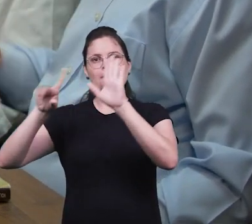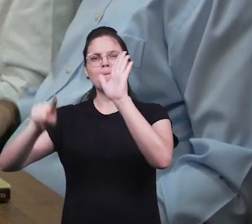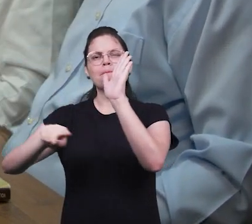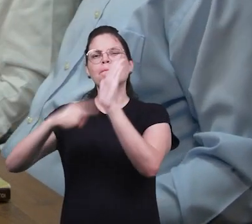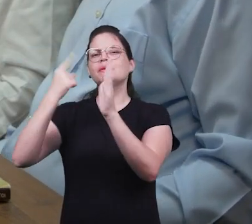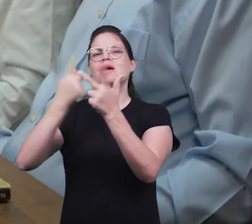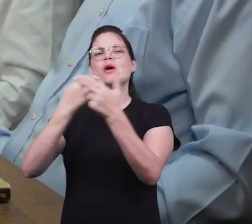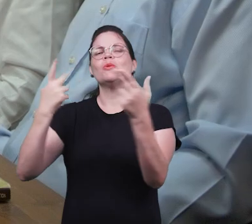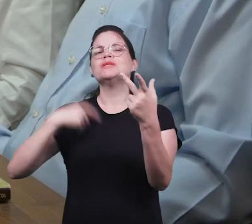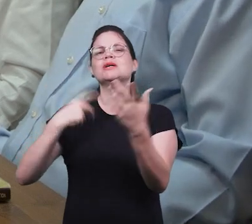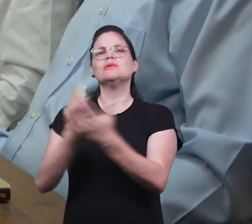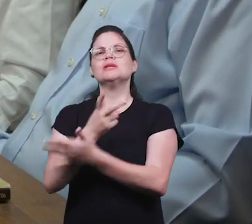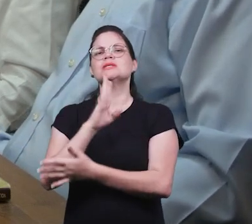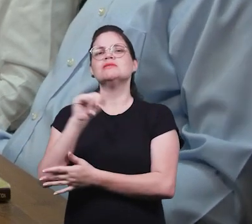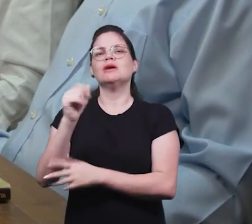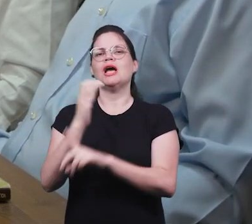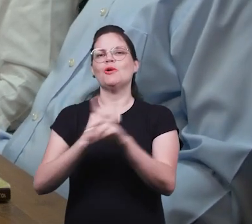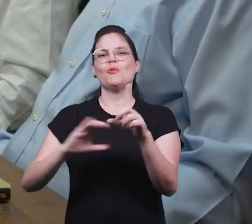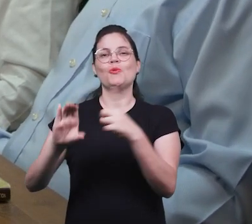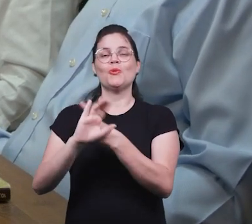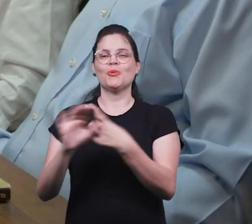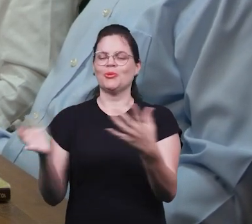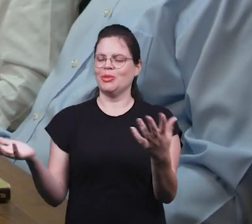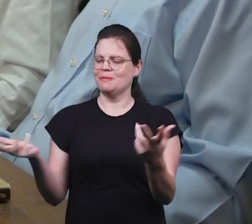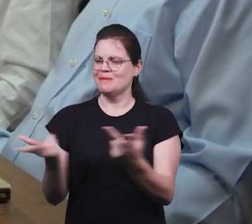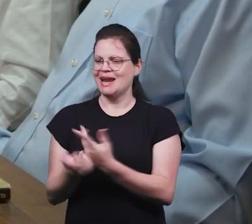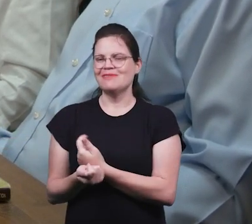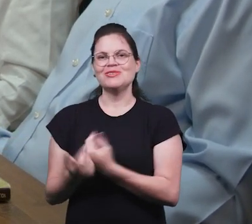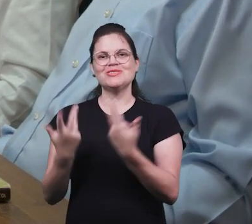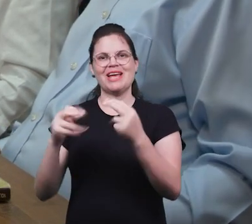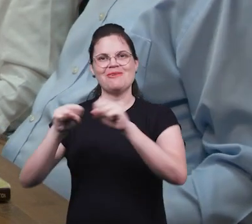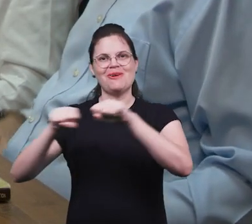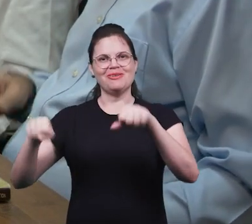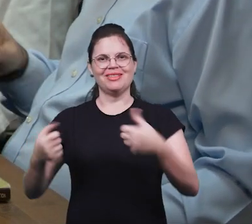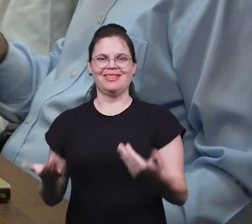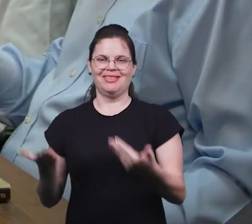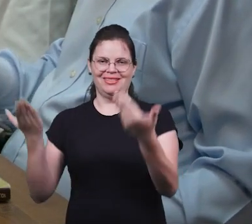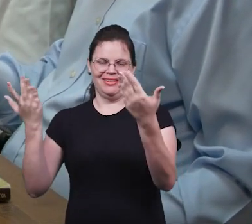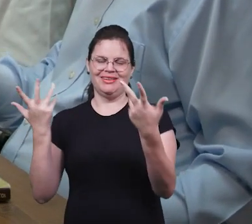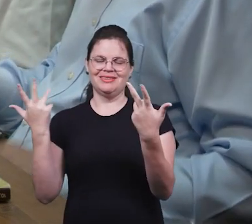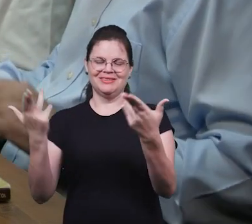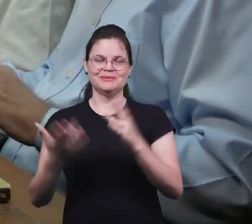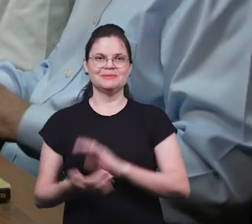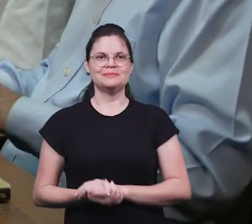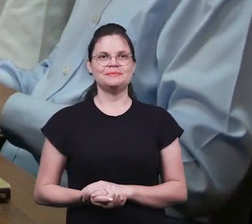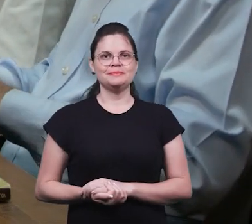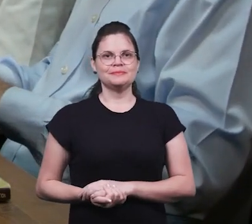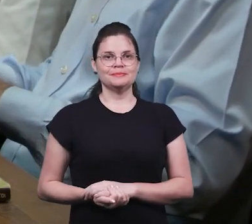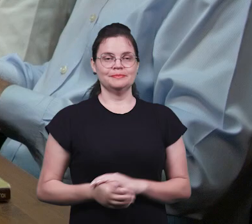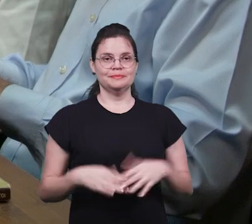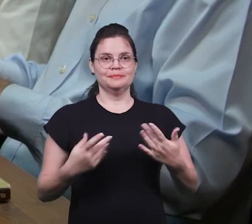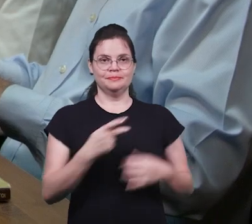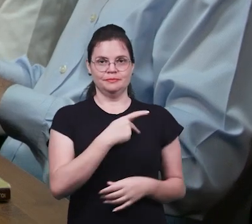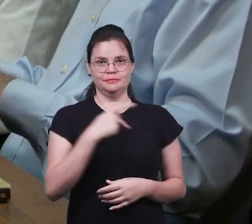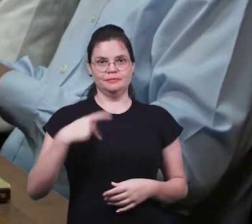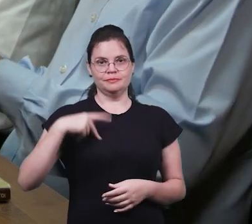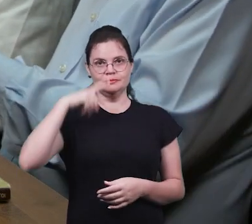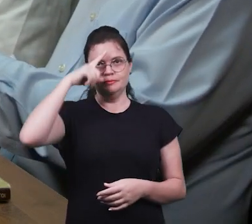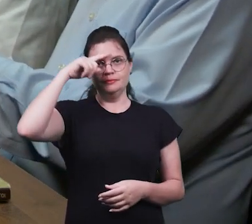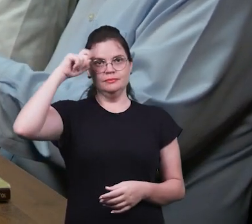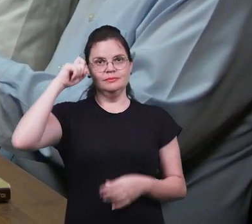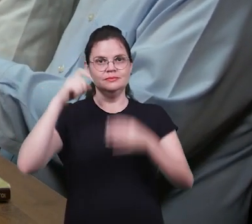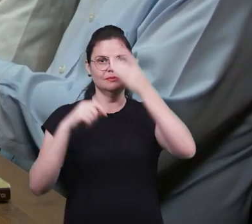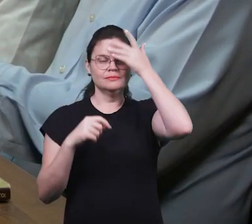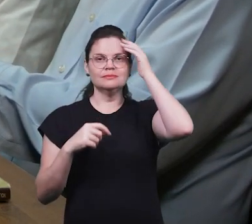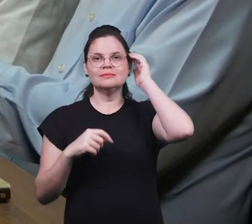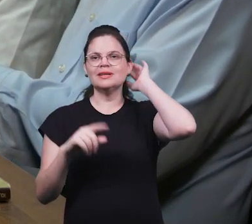esse culto glorioso aí, que glória a Deus, são as bodas do Cordeiro. Agora, pastor Diniz, nós temos...